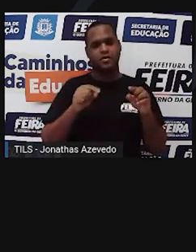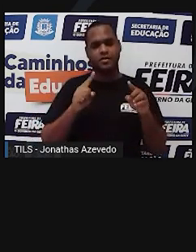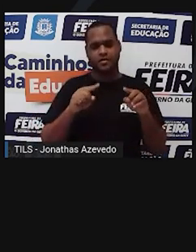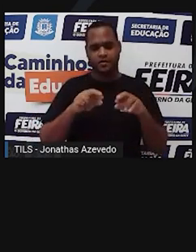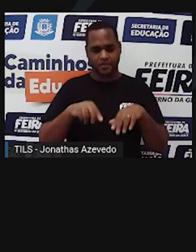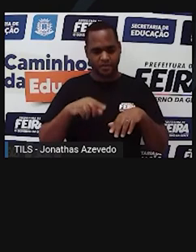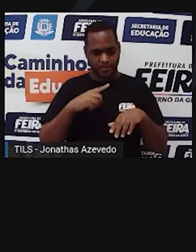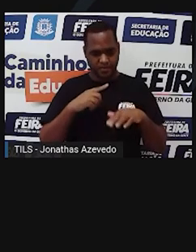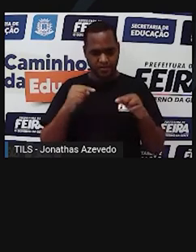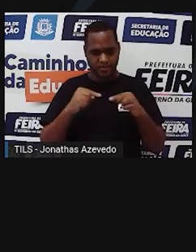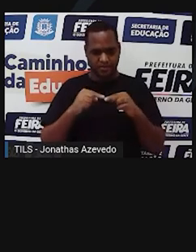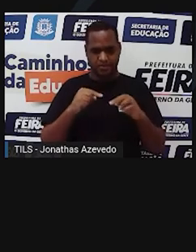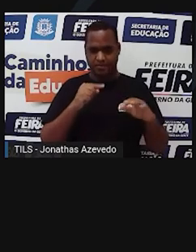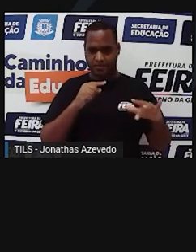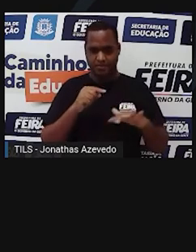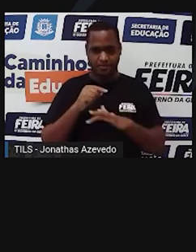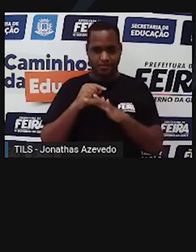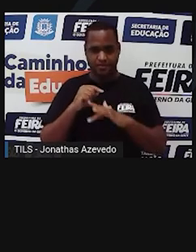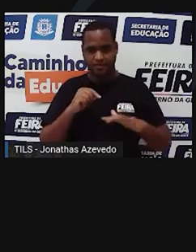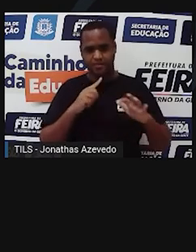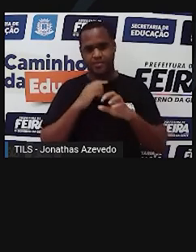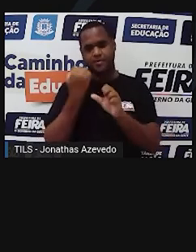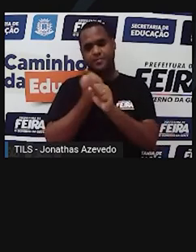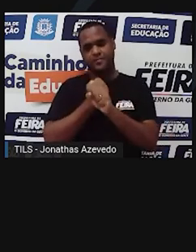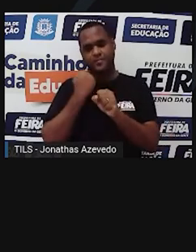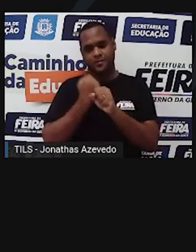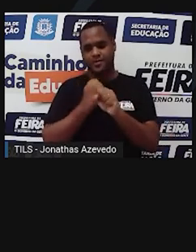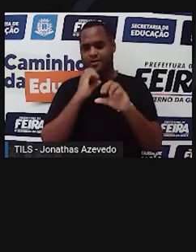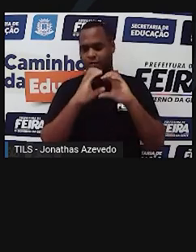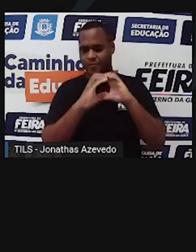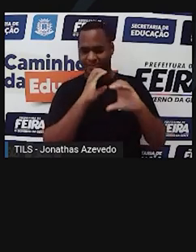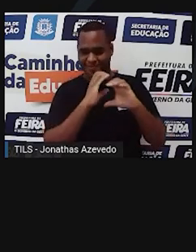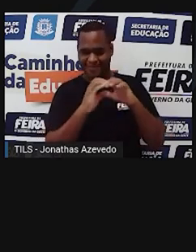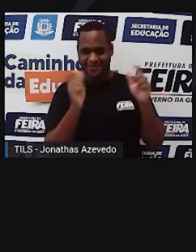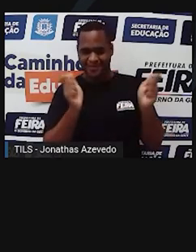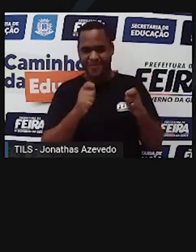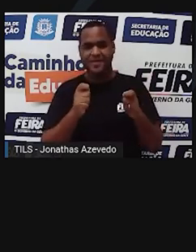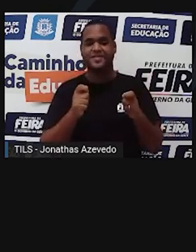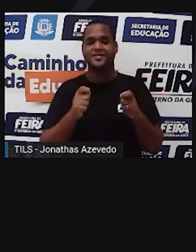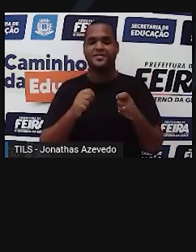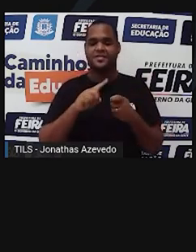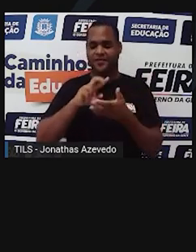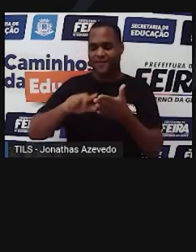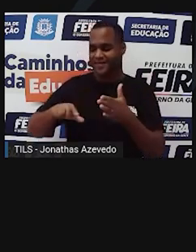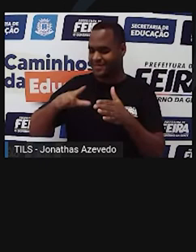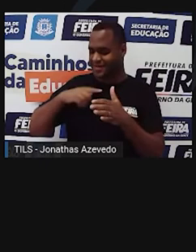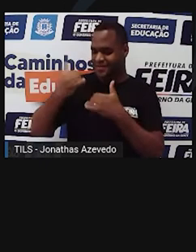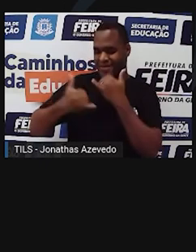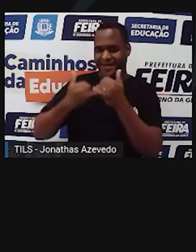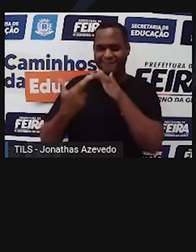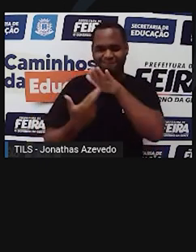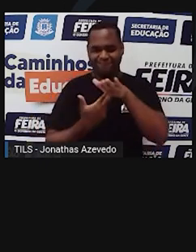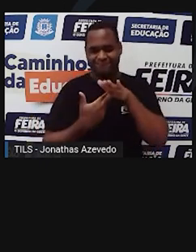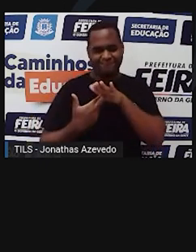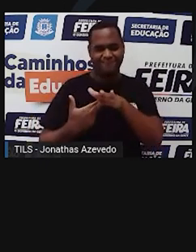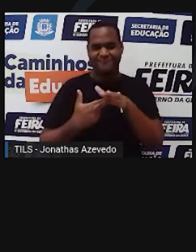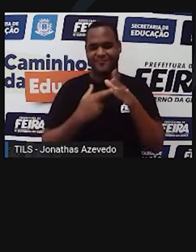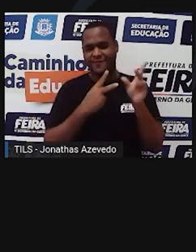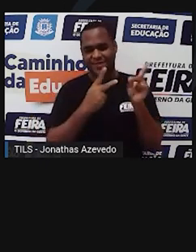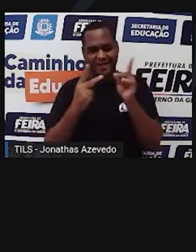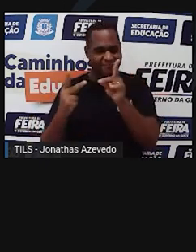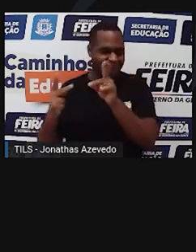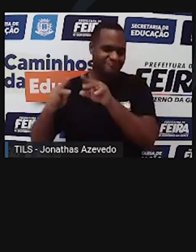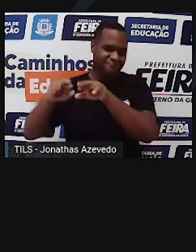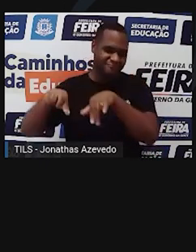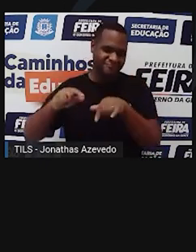vias fluviais, construção de vias de comunicação, atividade de lazer, turismo e etc. E,